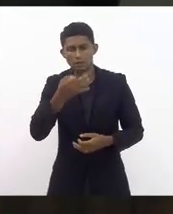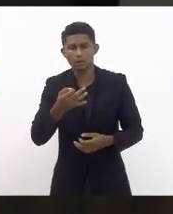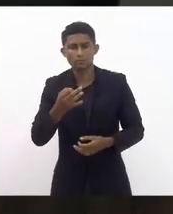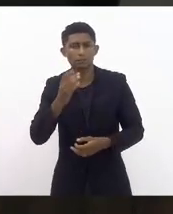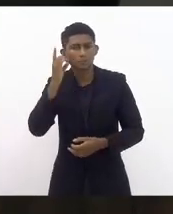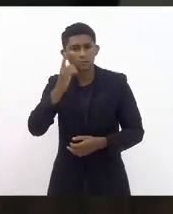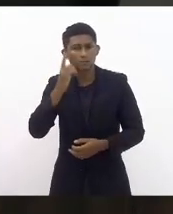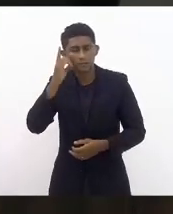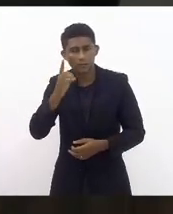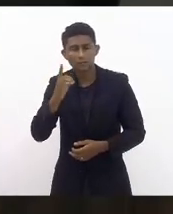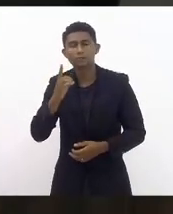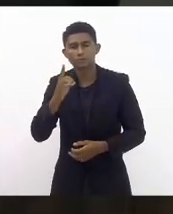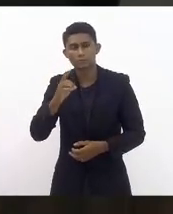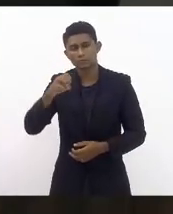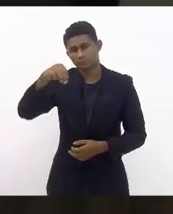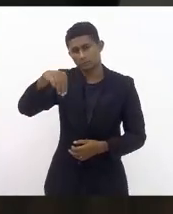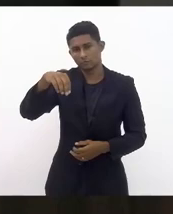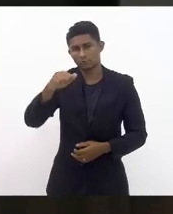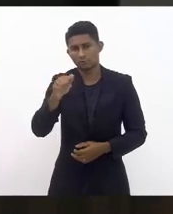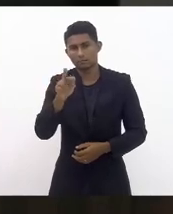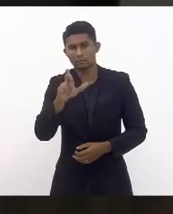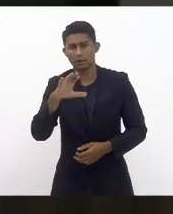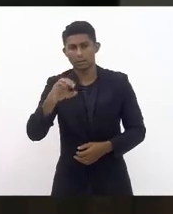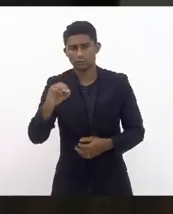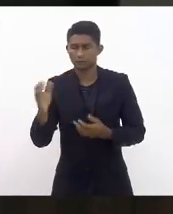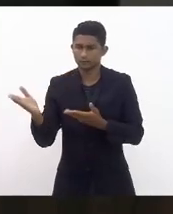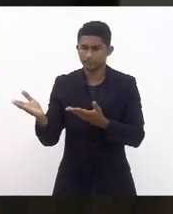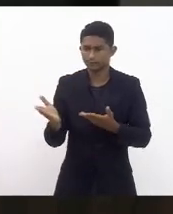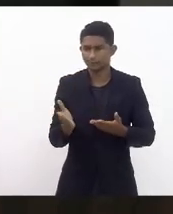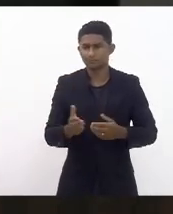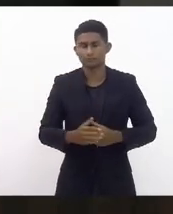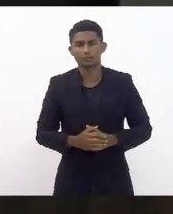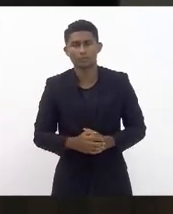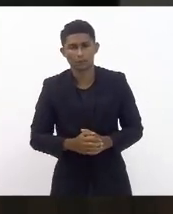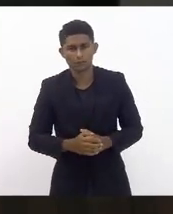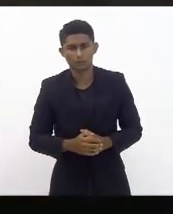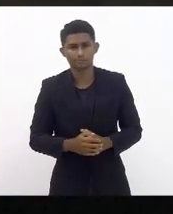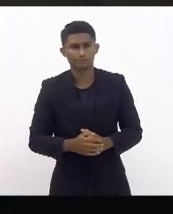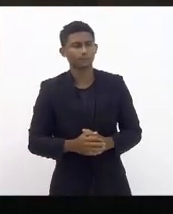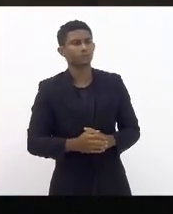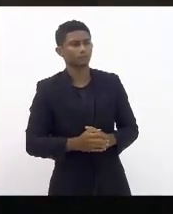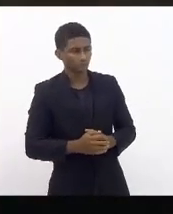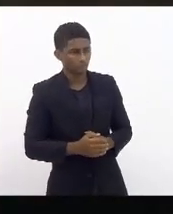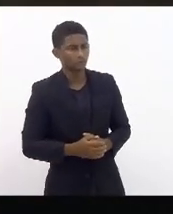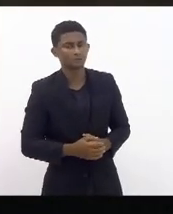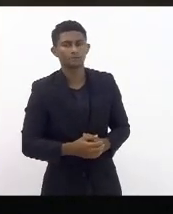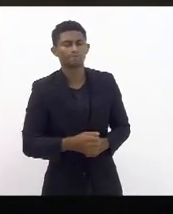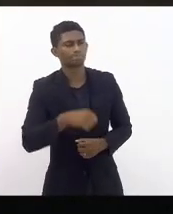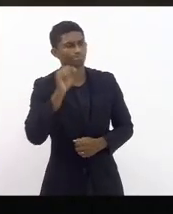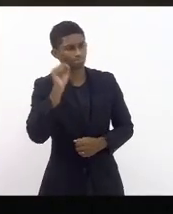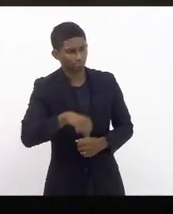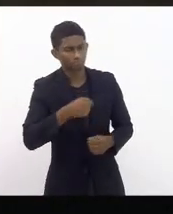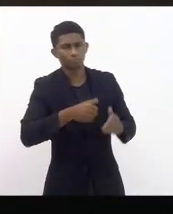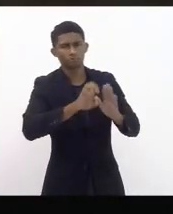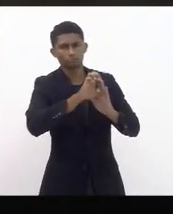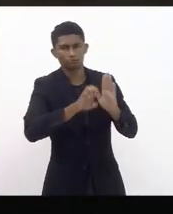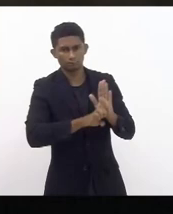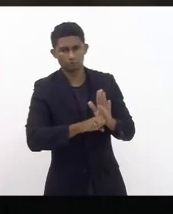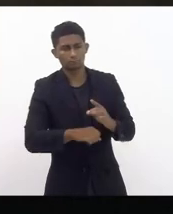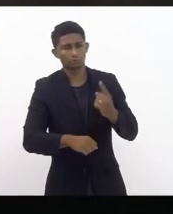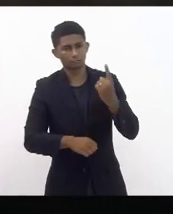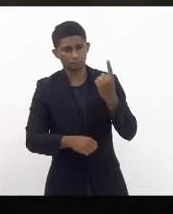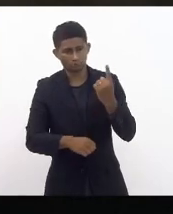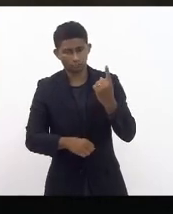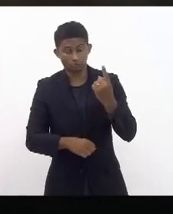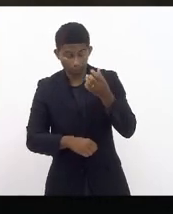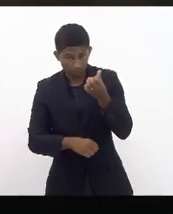presidente da comissão, Márcio Pacheco. Senhor presidente, o parecer é favorável às emendas 6,